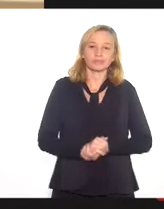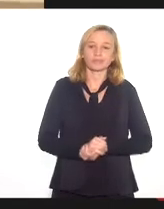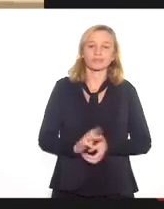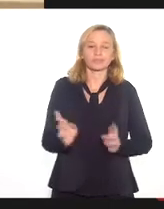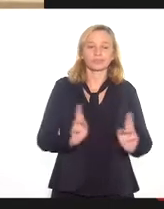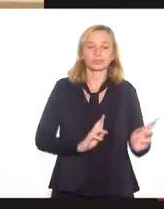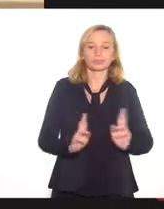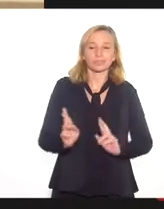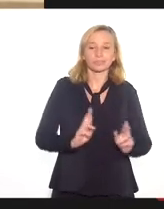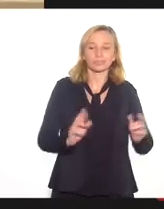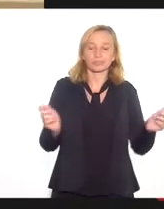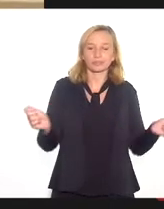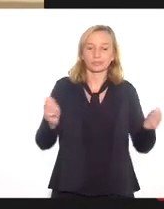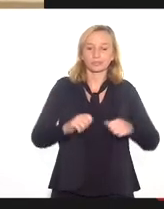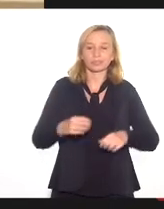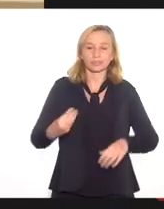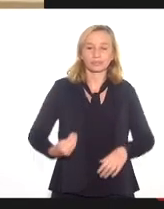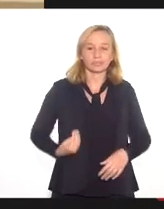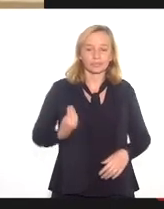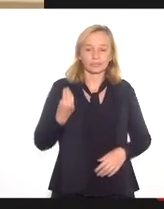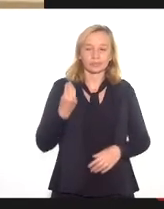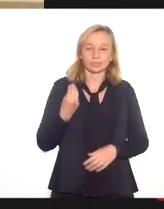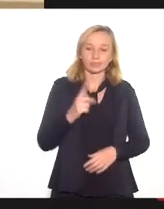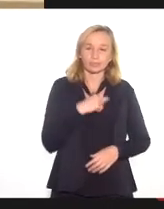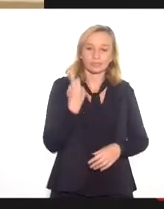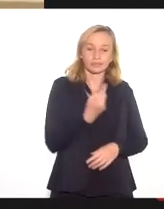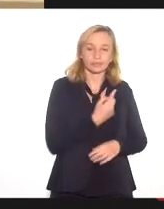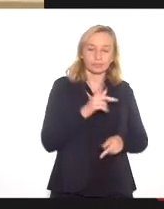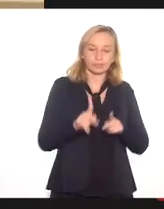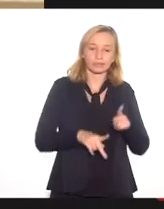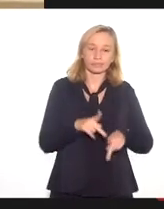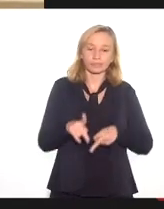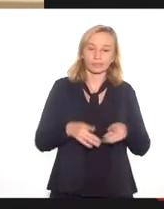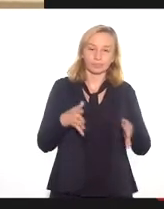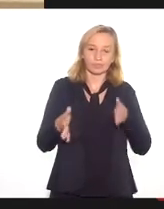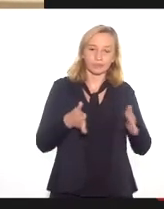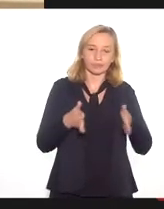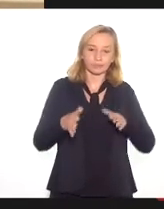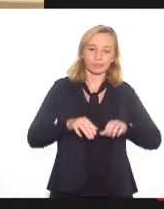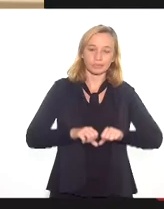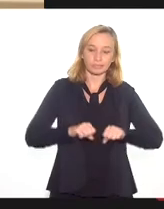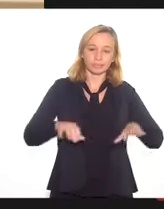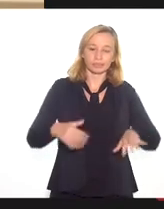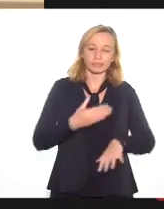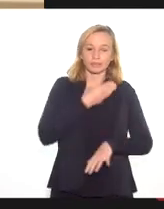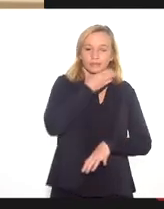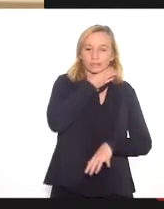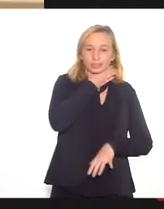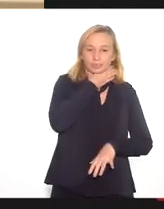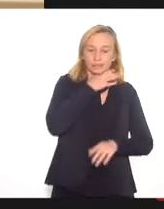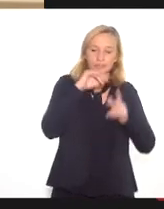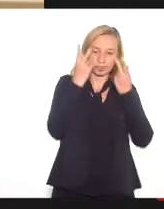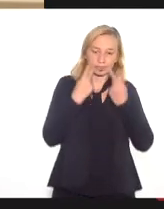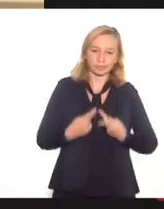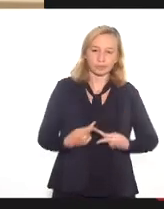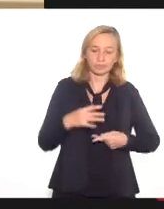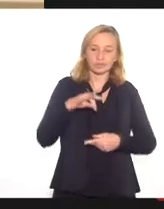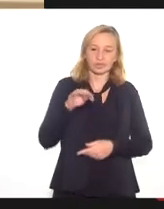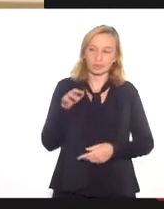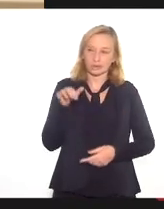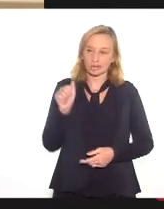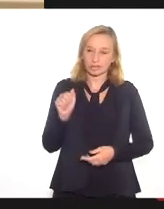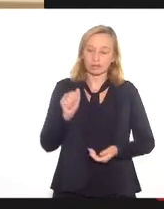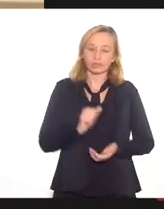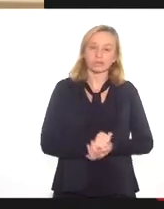relação à possibilidade de sobrevida da nossa população em plena crise humanitária e sanitária